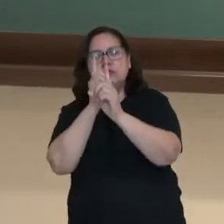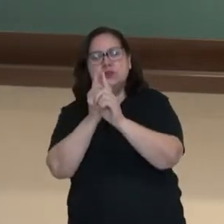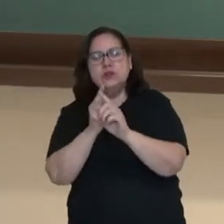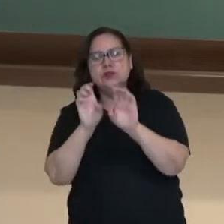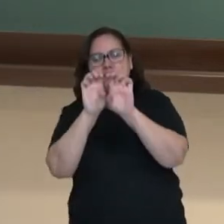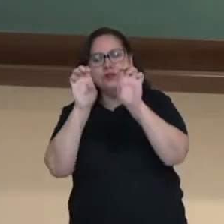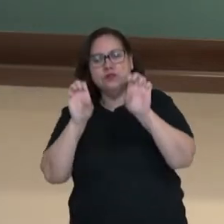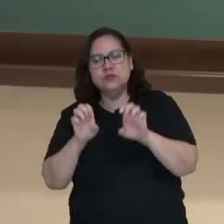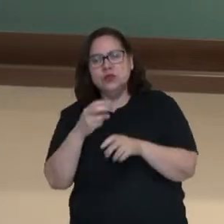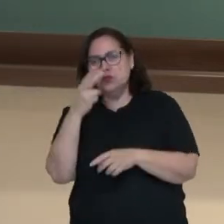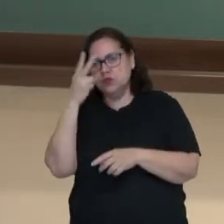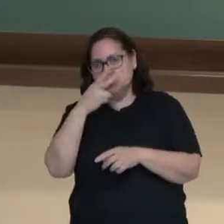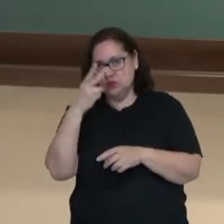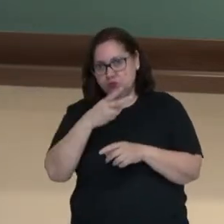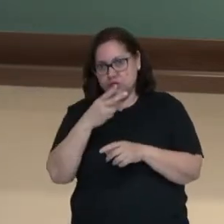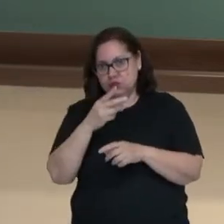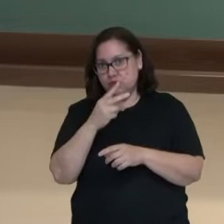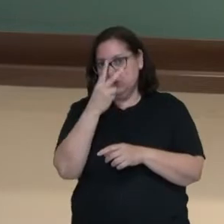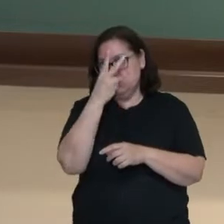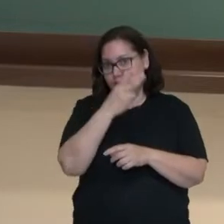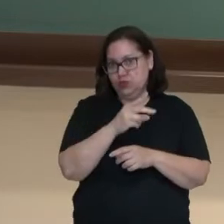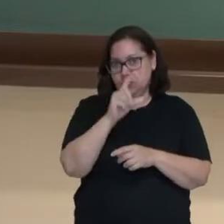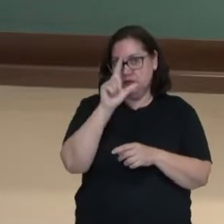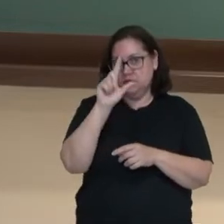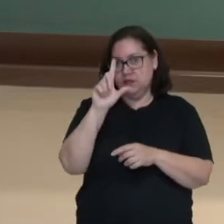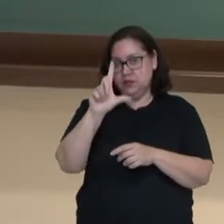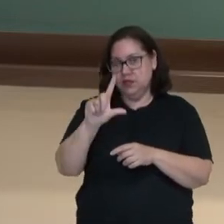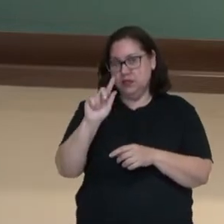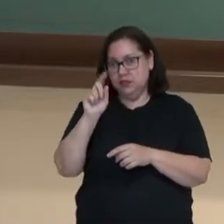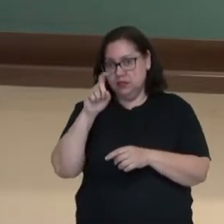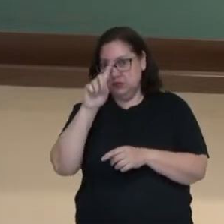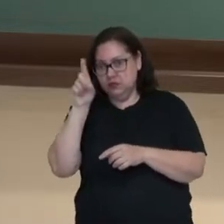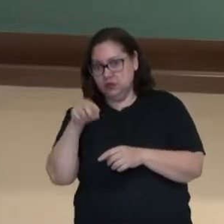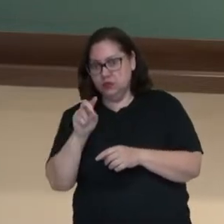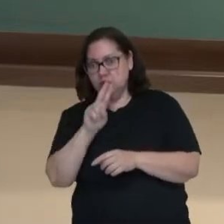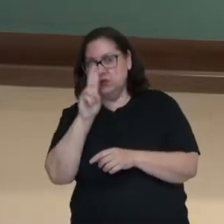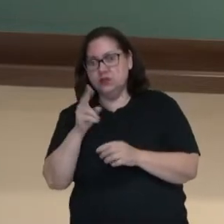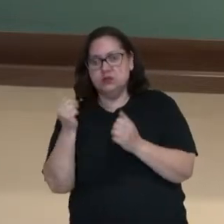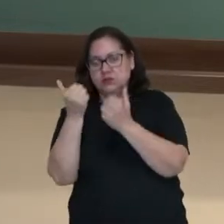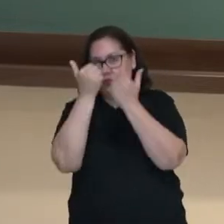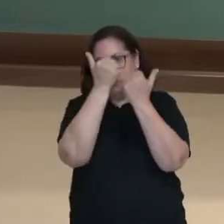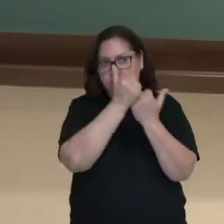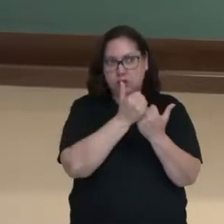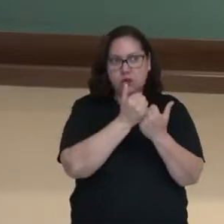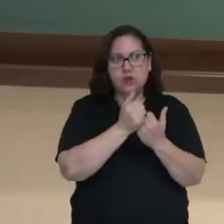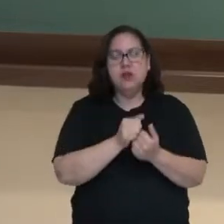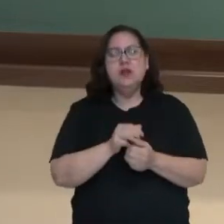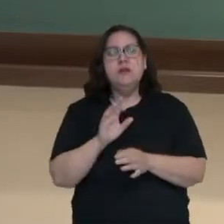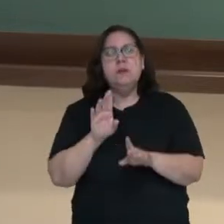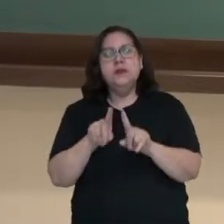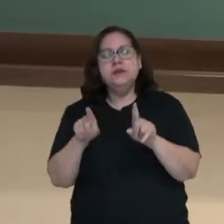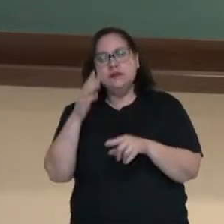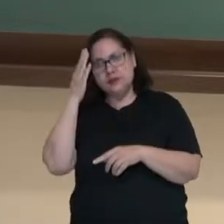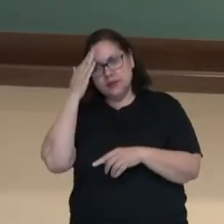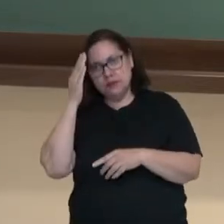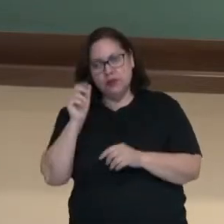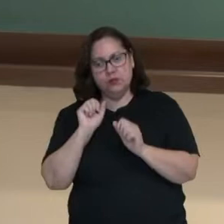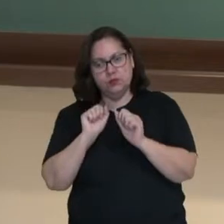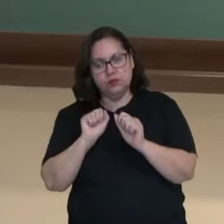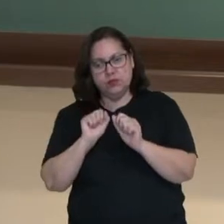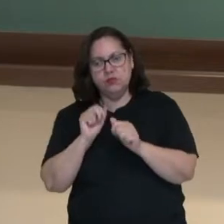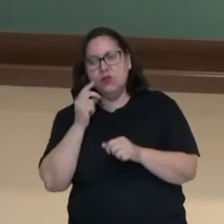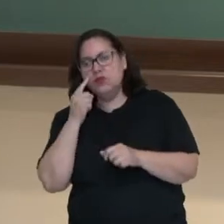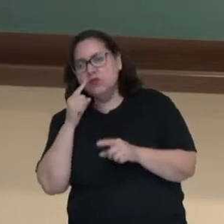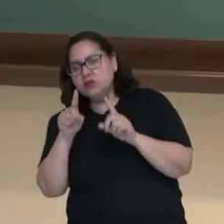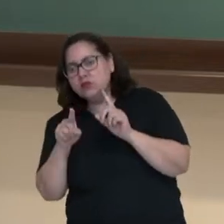do sistema de duas equações com duas incógnitas usando o método da substituição. Mas você sabe que nós podemos